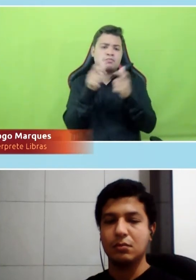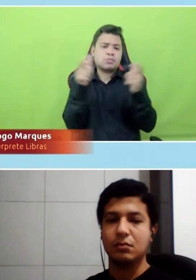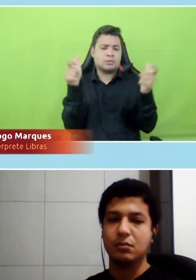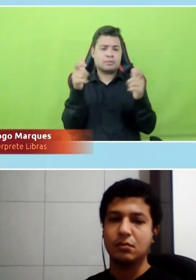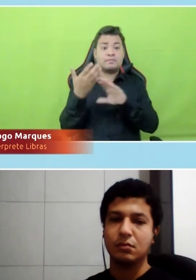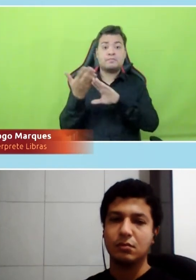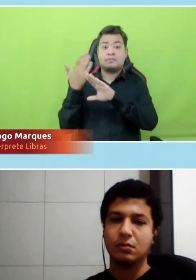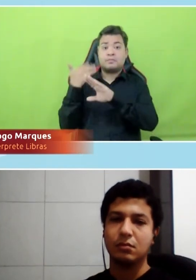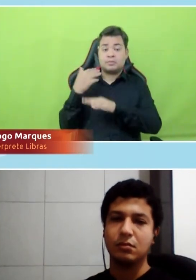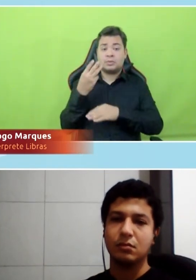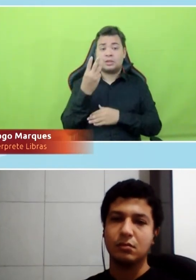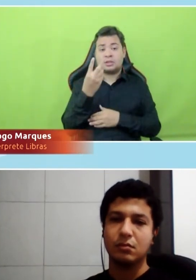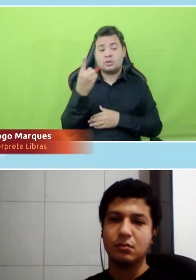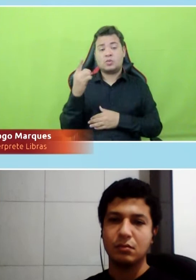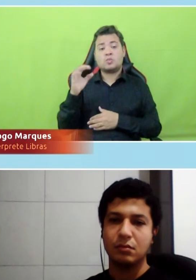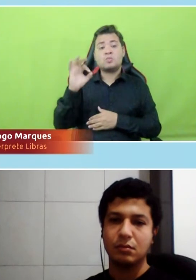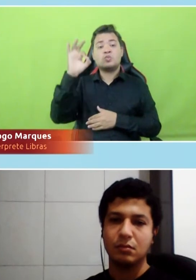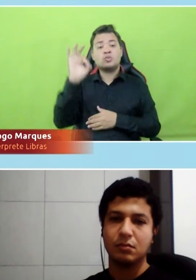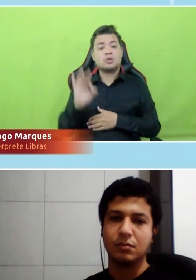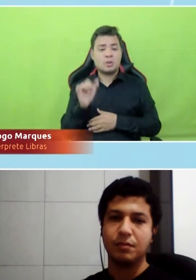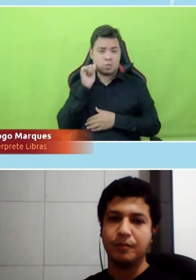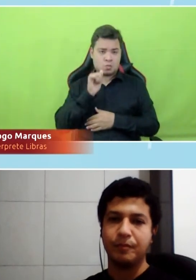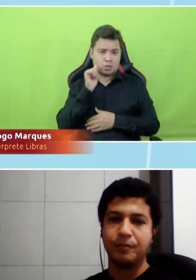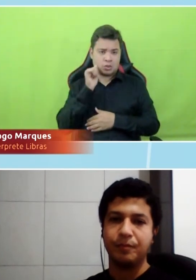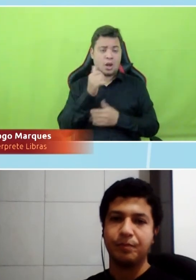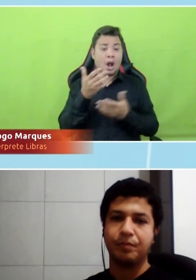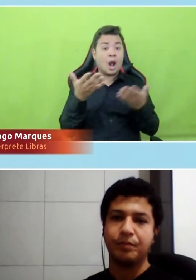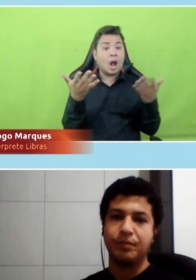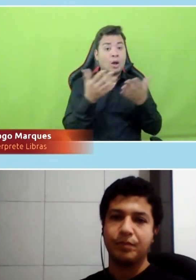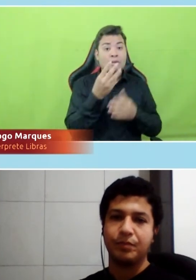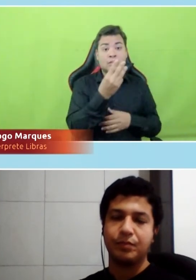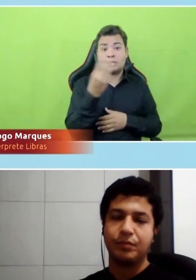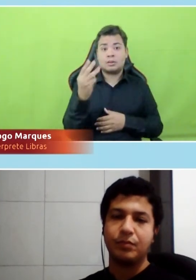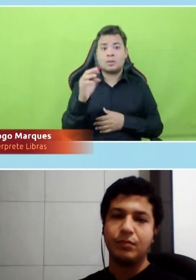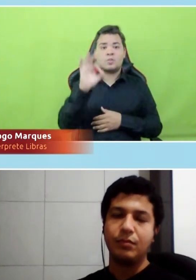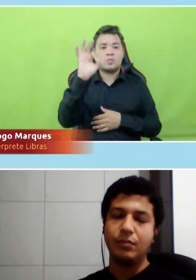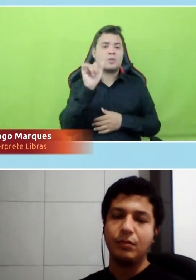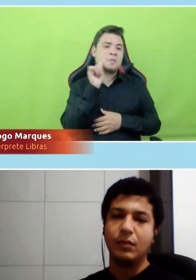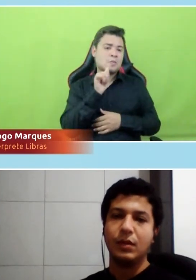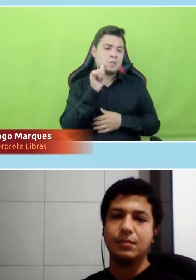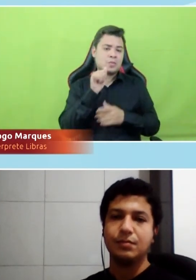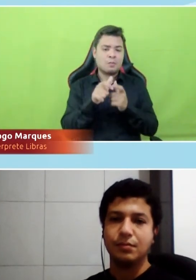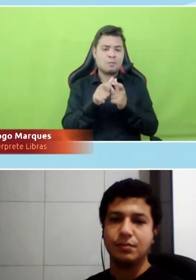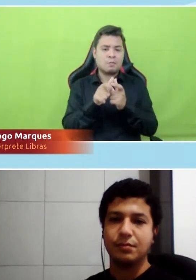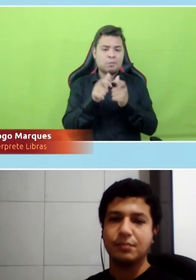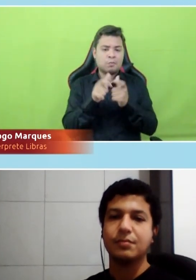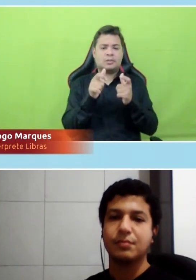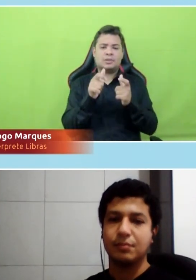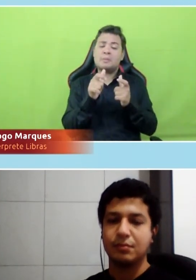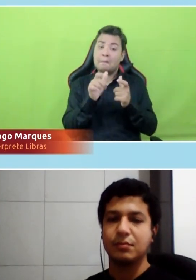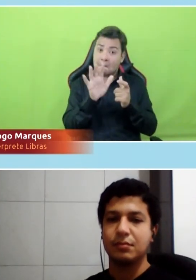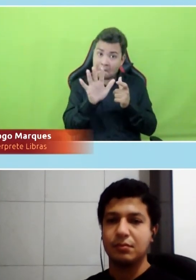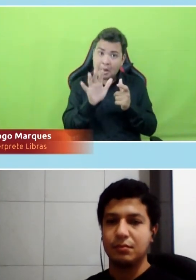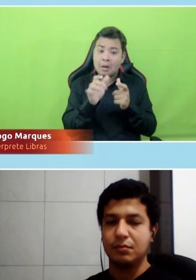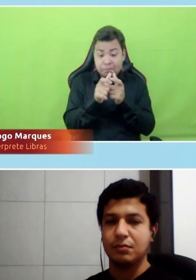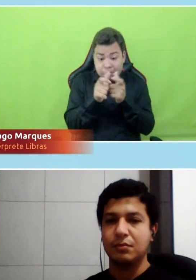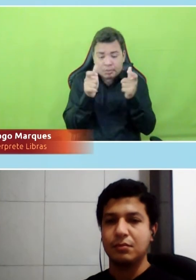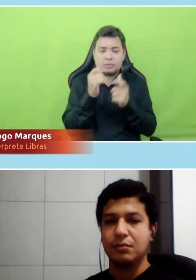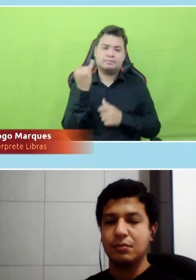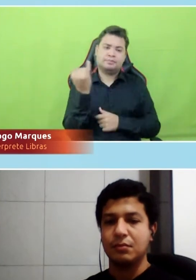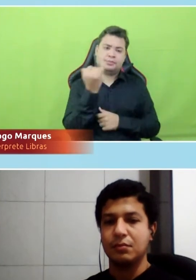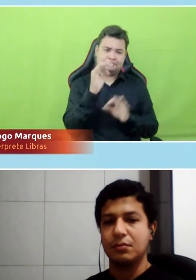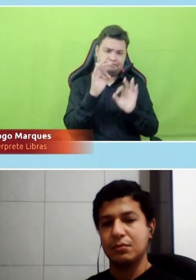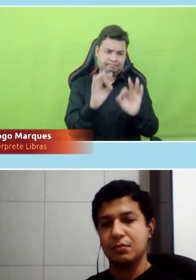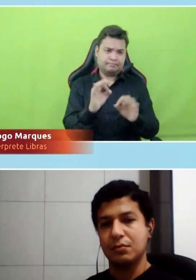do total. Agora, elas são 33% do total. Um aumento pequenininho, mas já significativo, Em relação